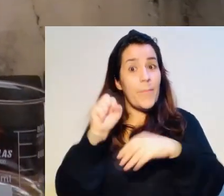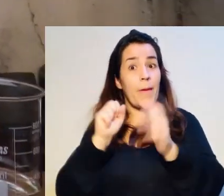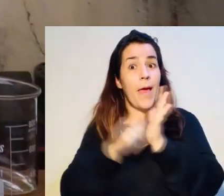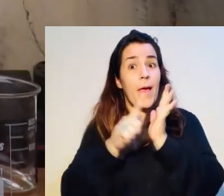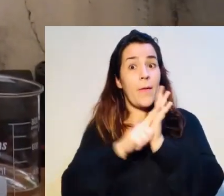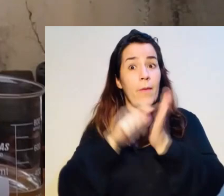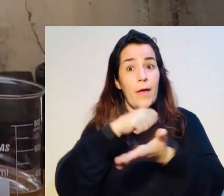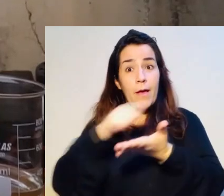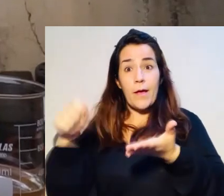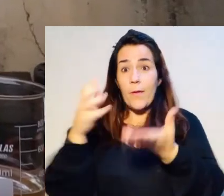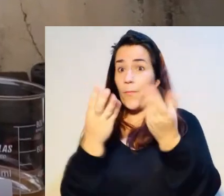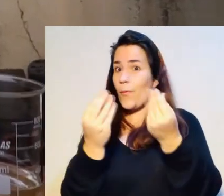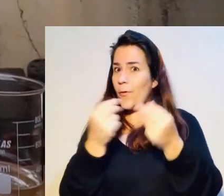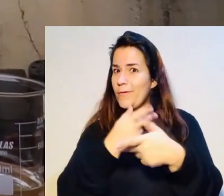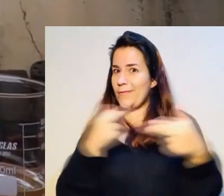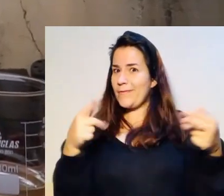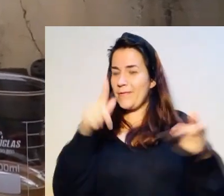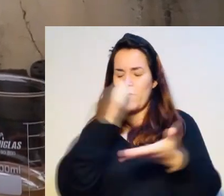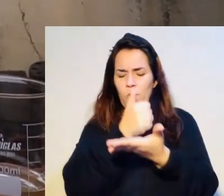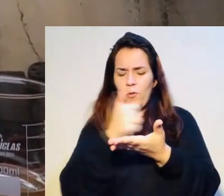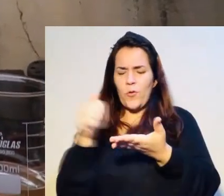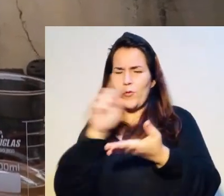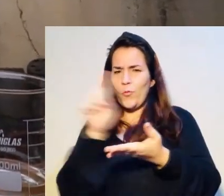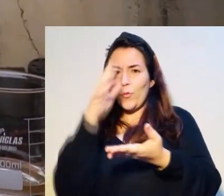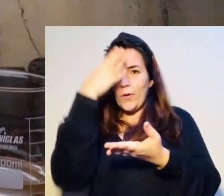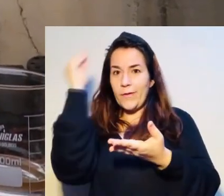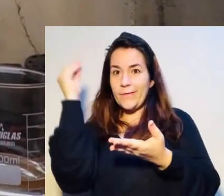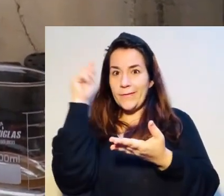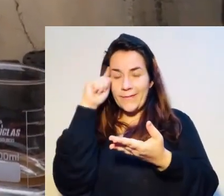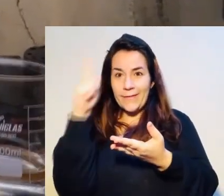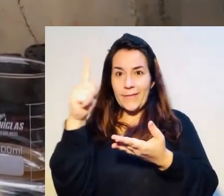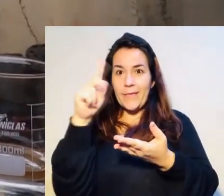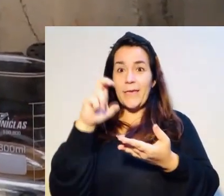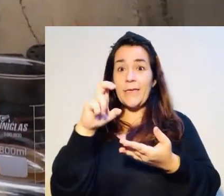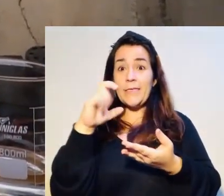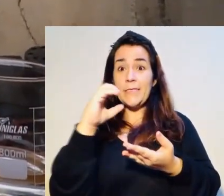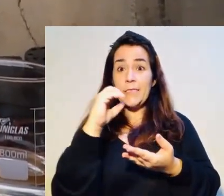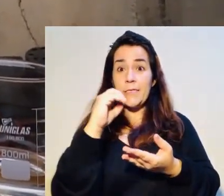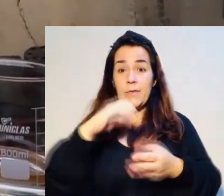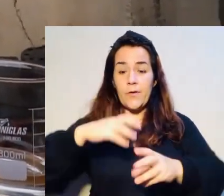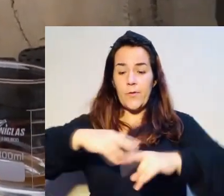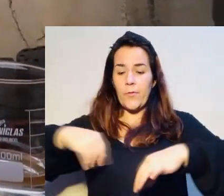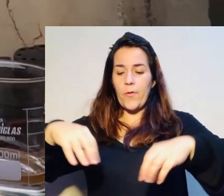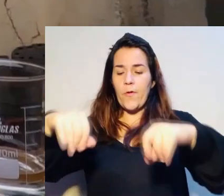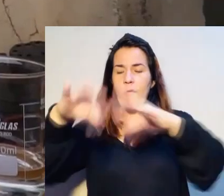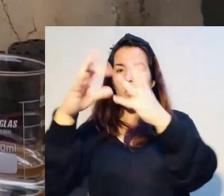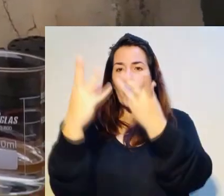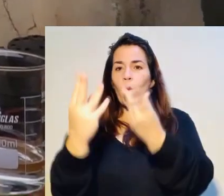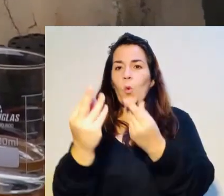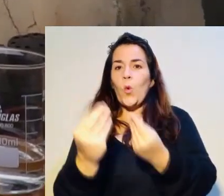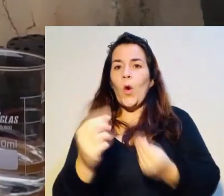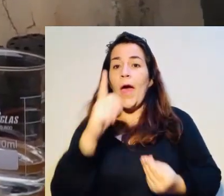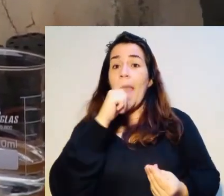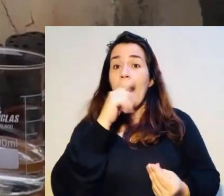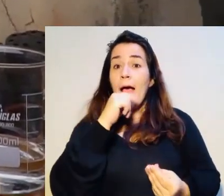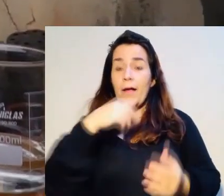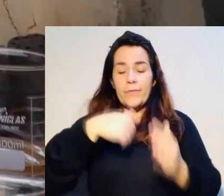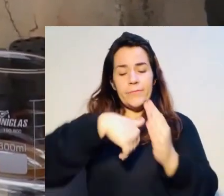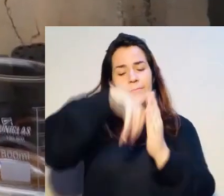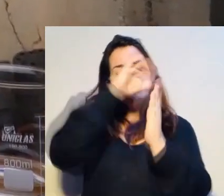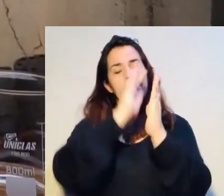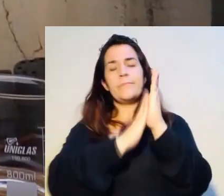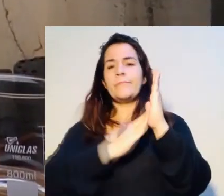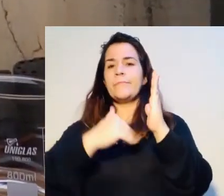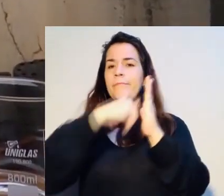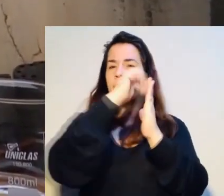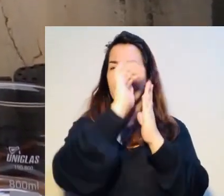e a caneta aí, porque tem muita coisa para anotar. São 50 gramas de erva seca. Tintura se faz com